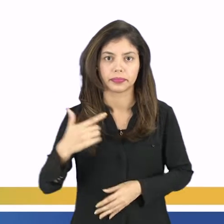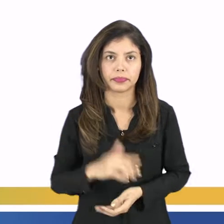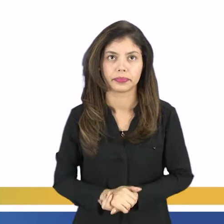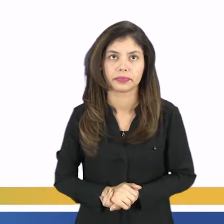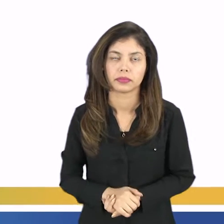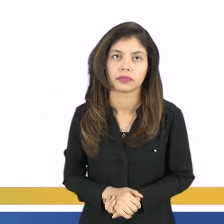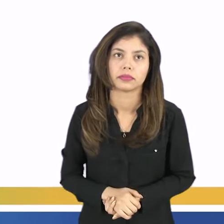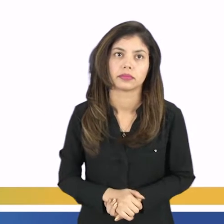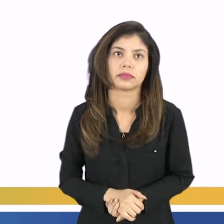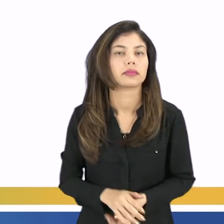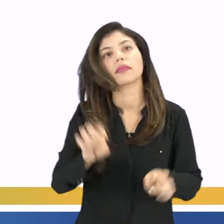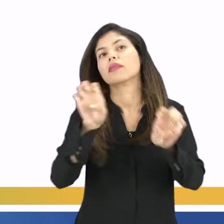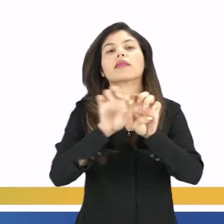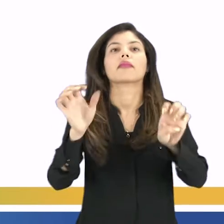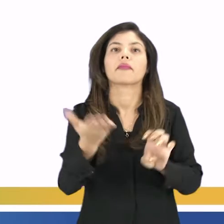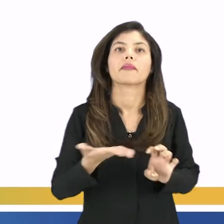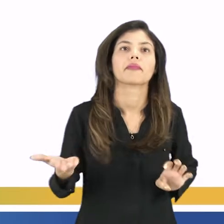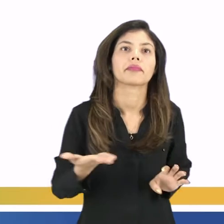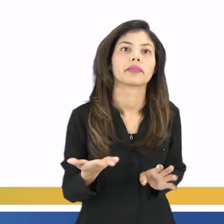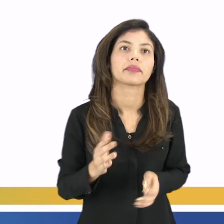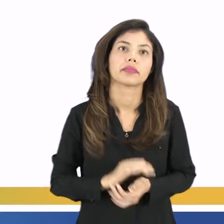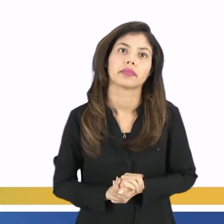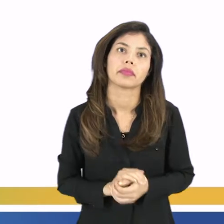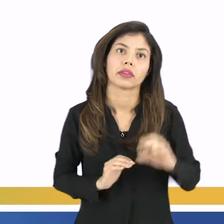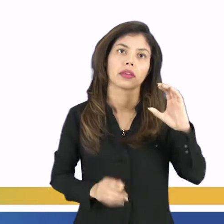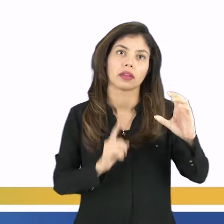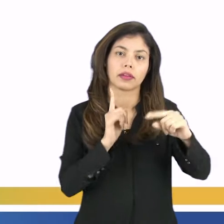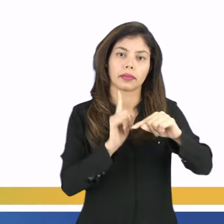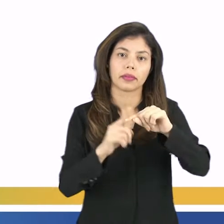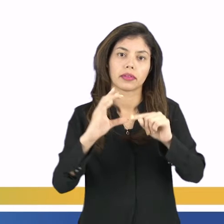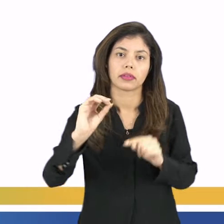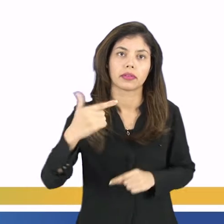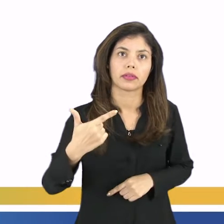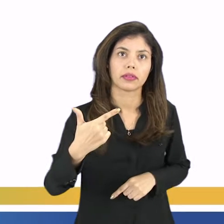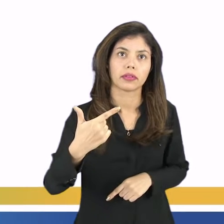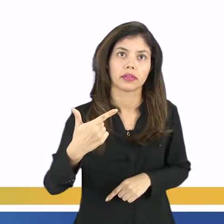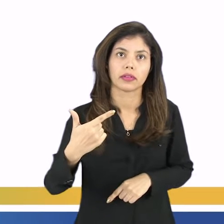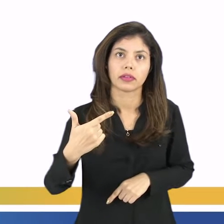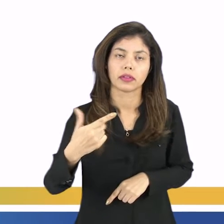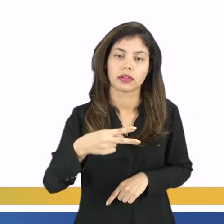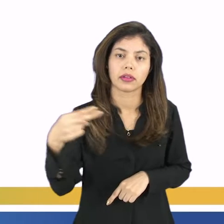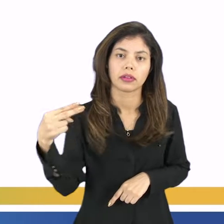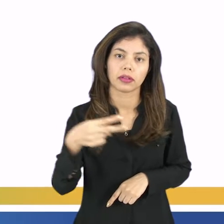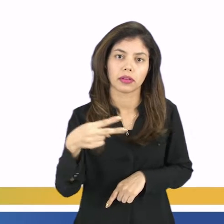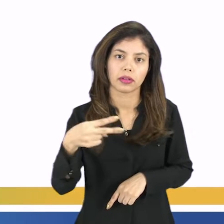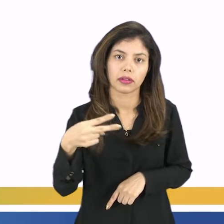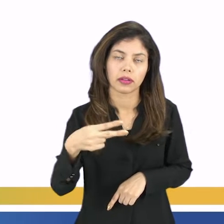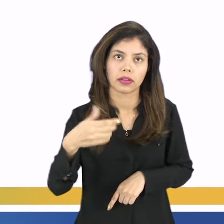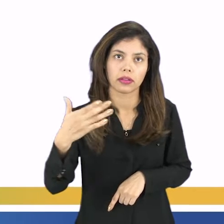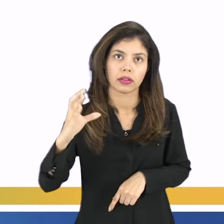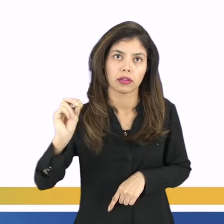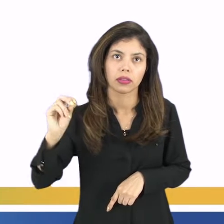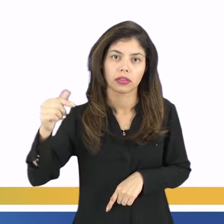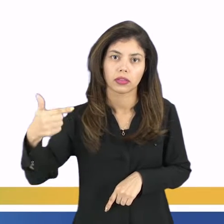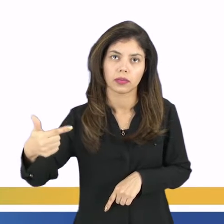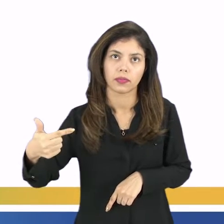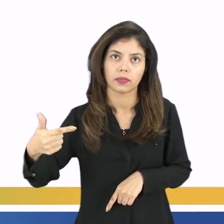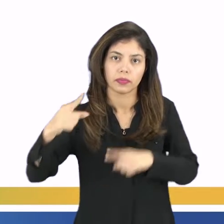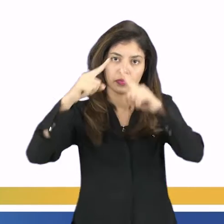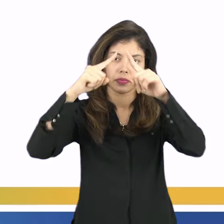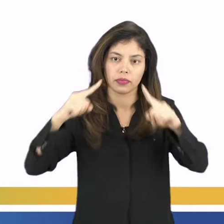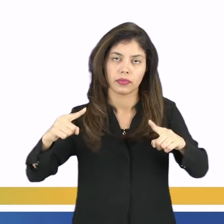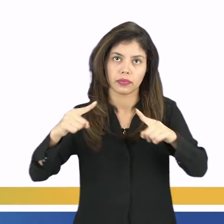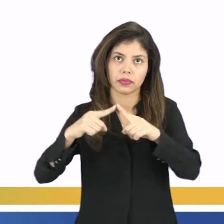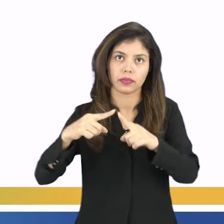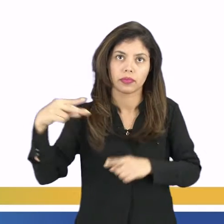oxigênio. Assim, a nossa equação padrão passa a ser carbono mais gás oxigênio, formando gás carbônico CO2,